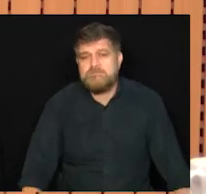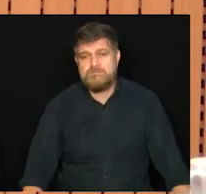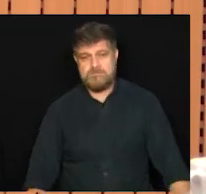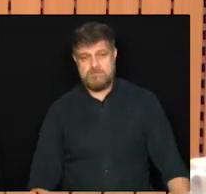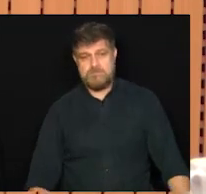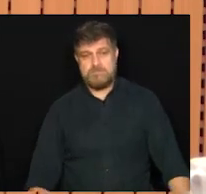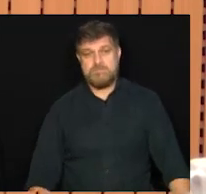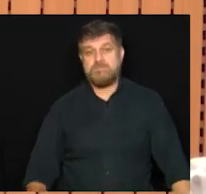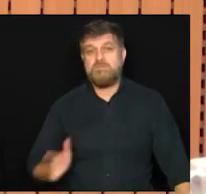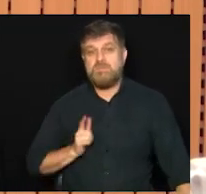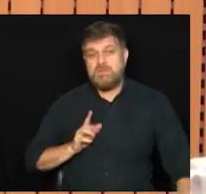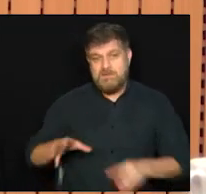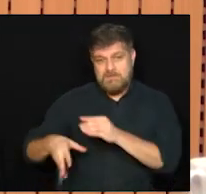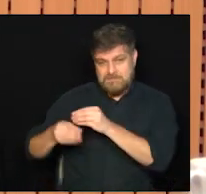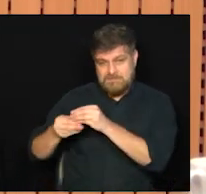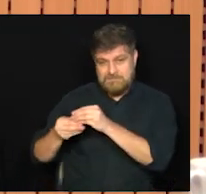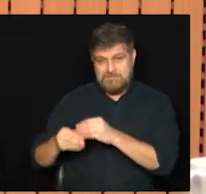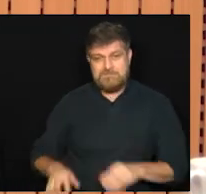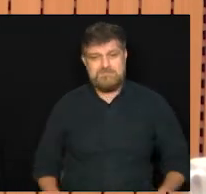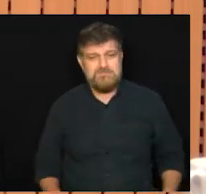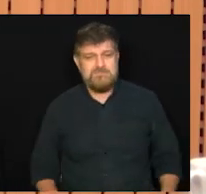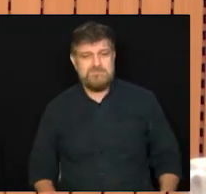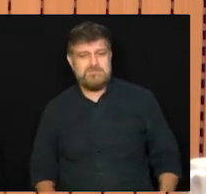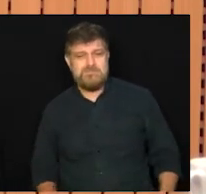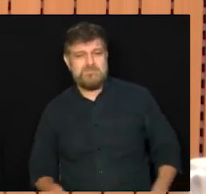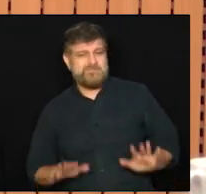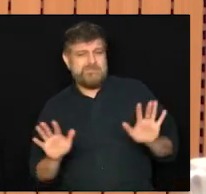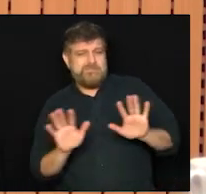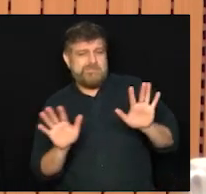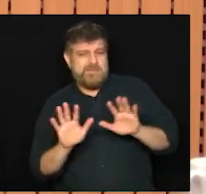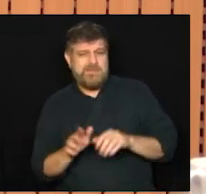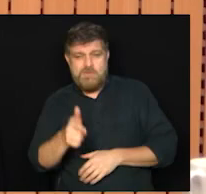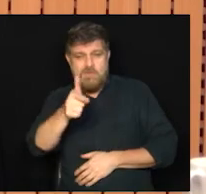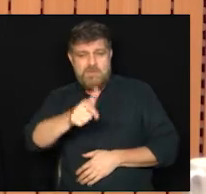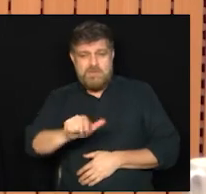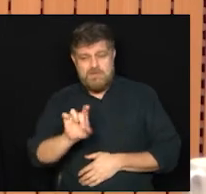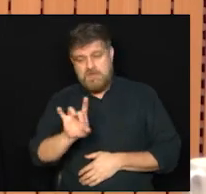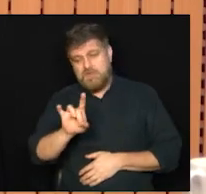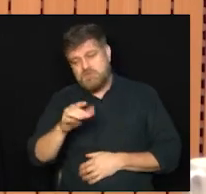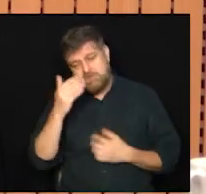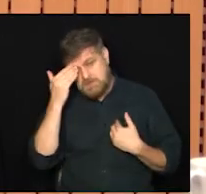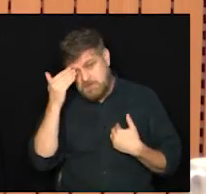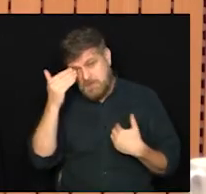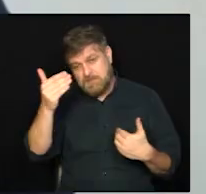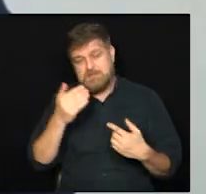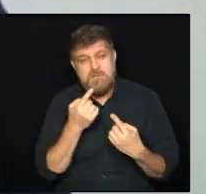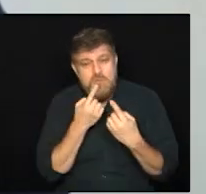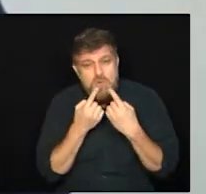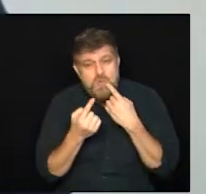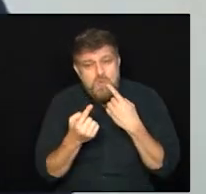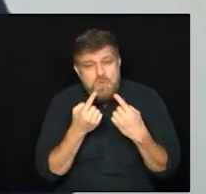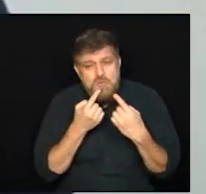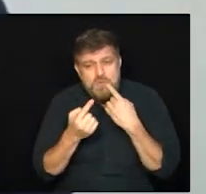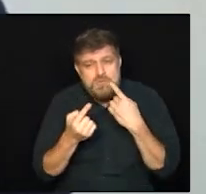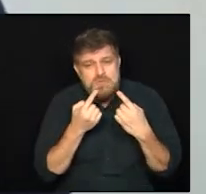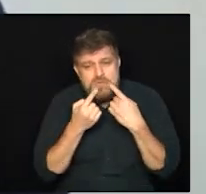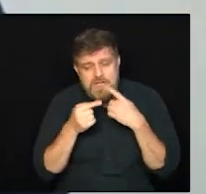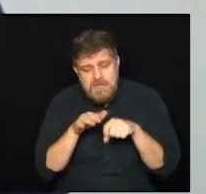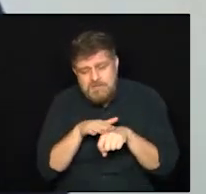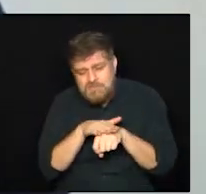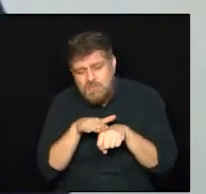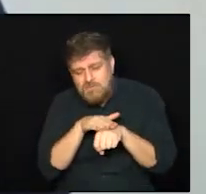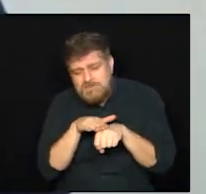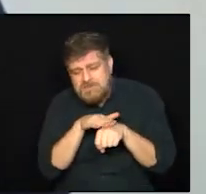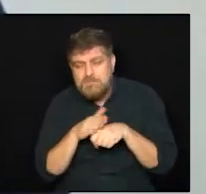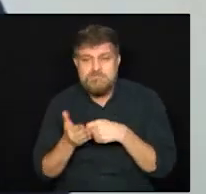algum comentário? Não, de novo, né, agradecer, acho que o diálogo é sempre o fundamental,